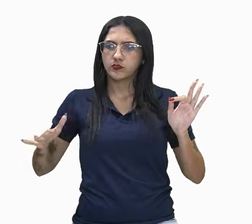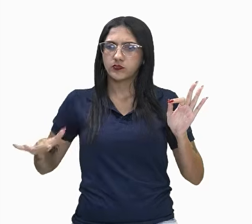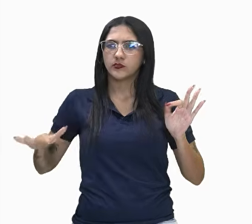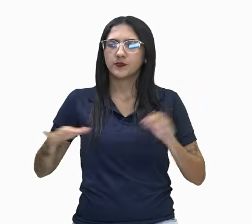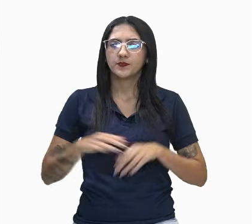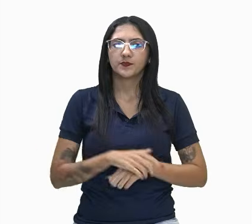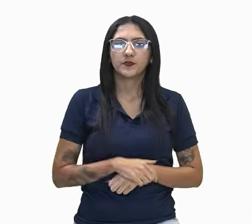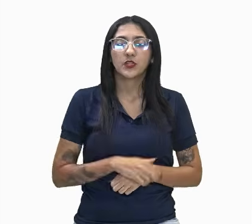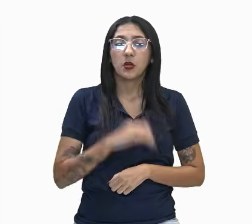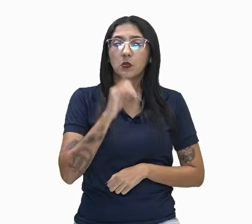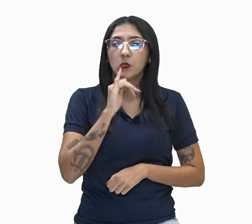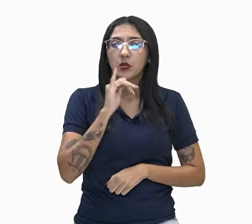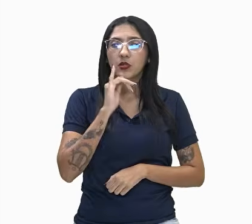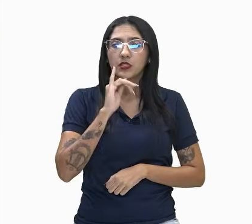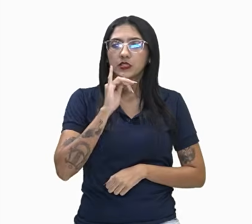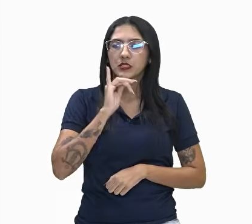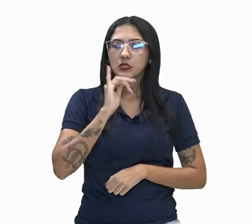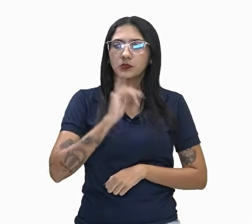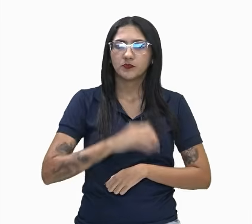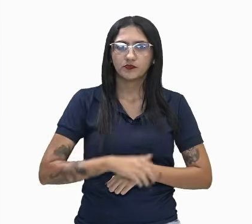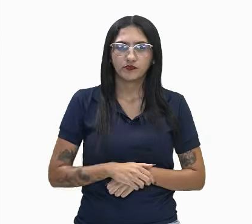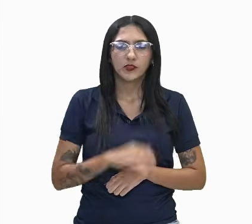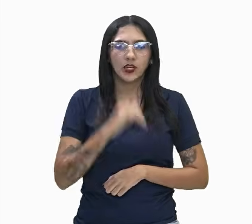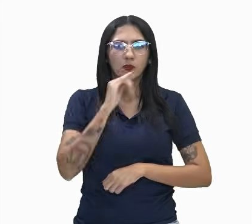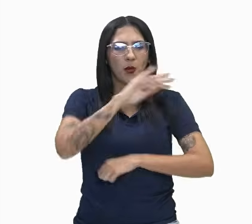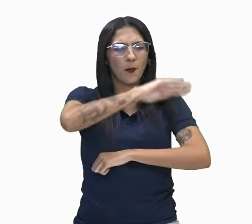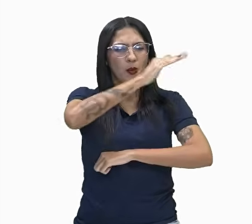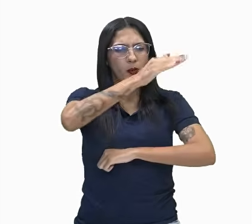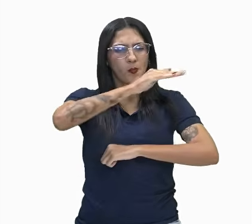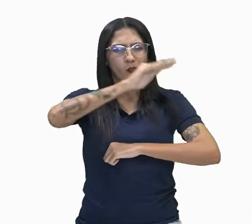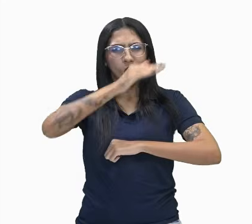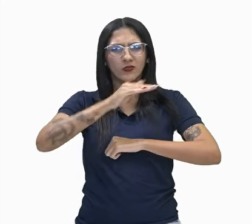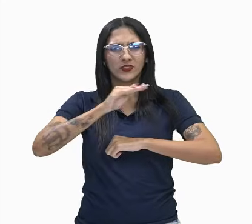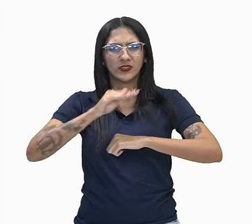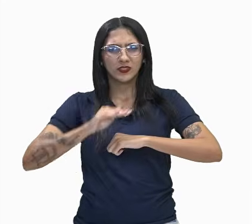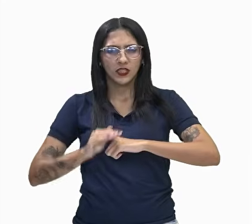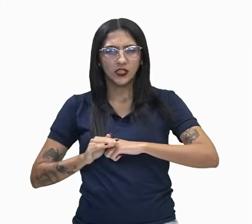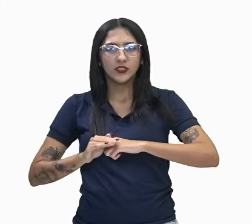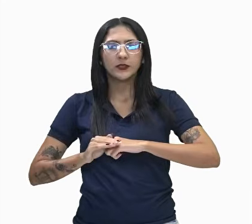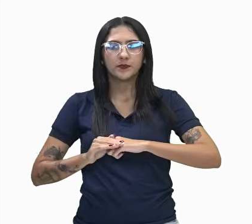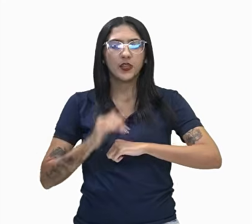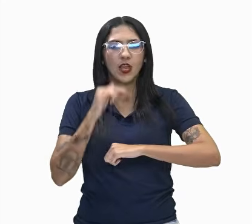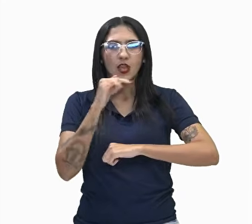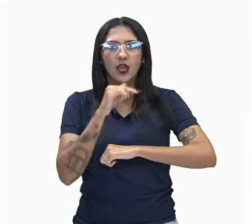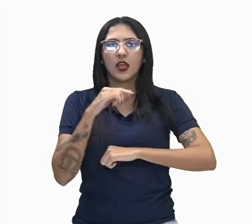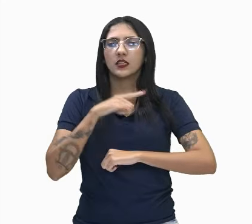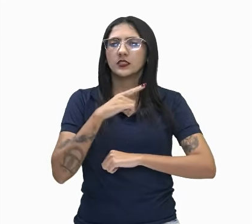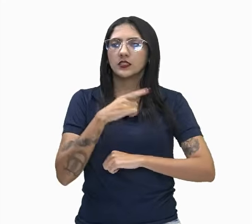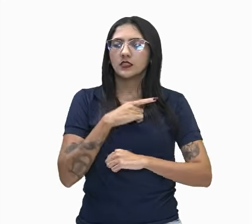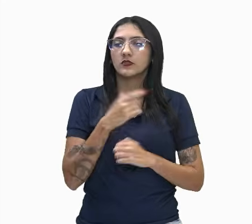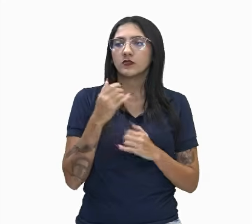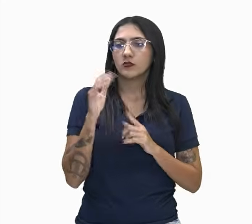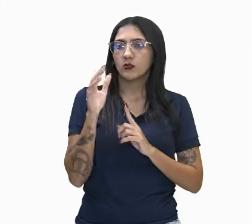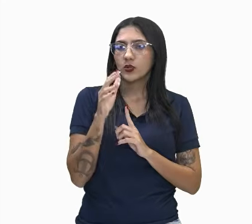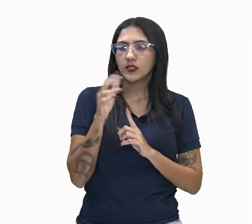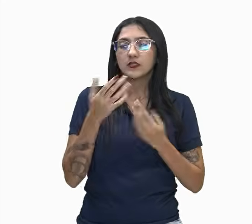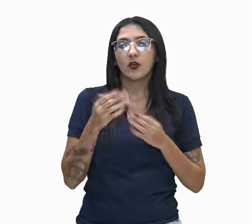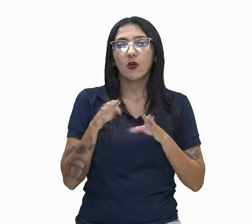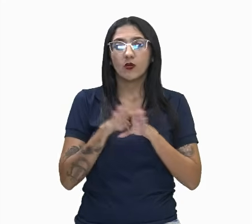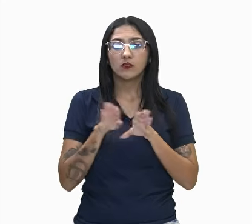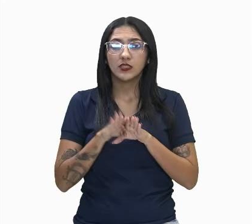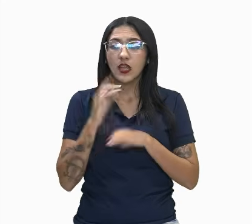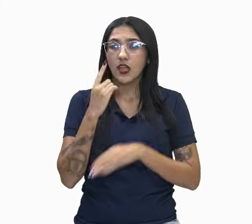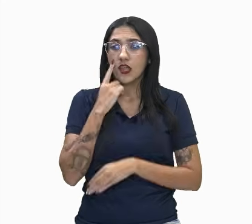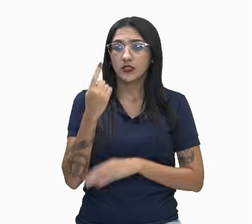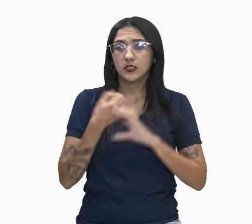vamos supor, o tamanho, né? Uma montanha, uma serra, que acabam influenciando. Então, a altitude, gente,